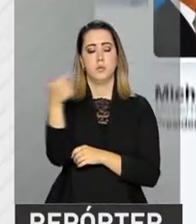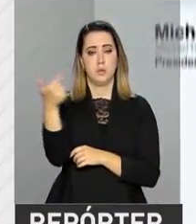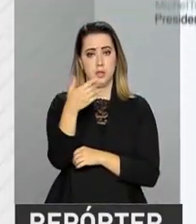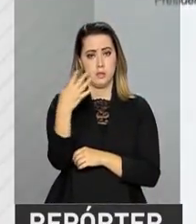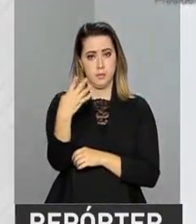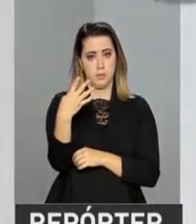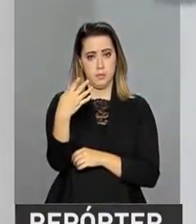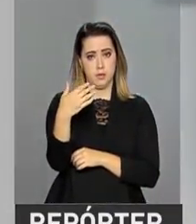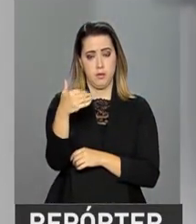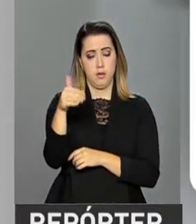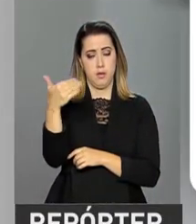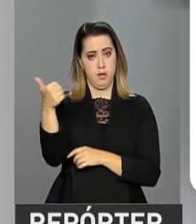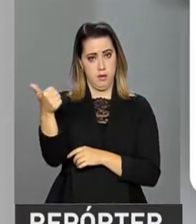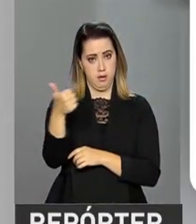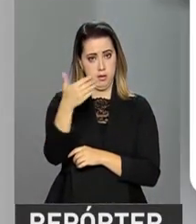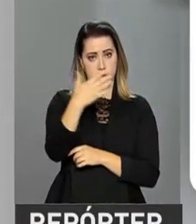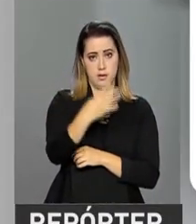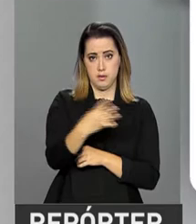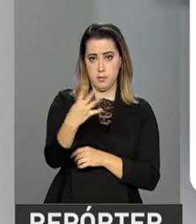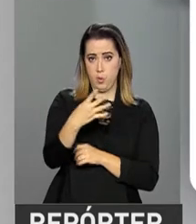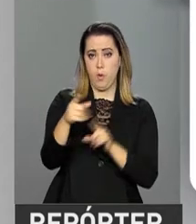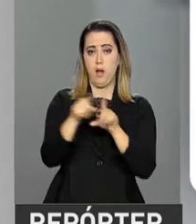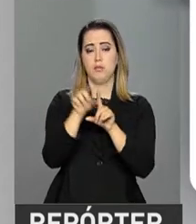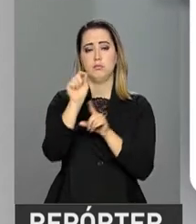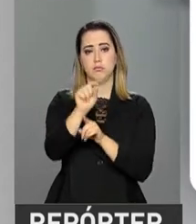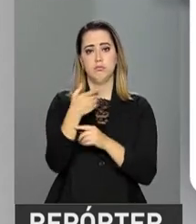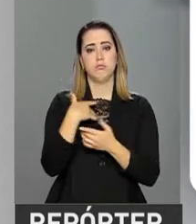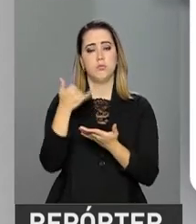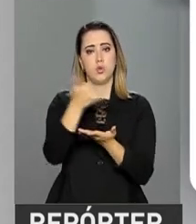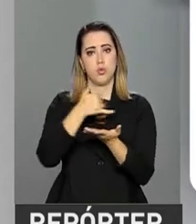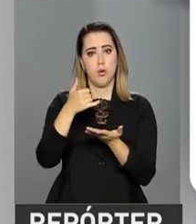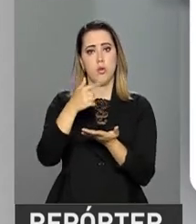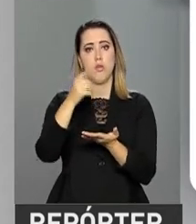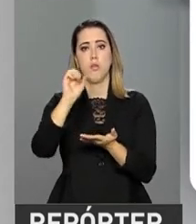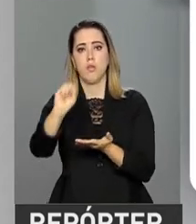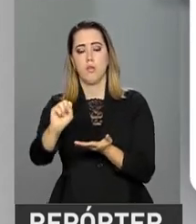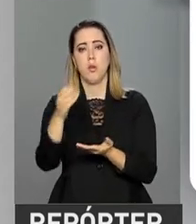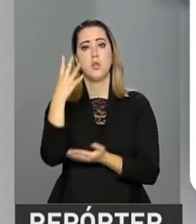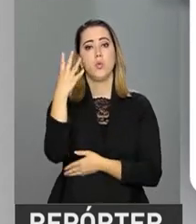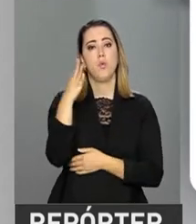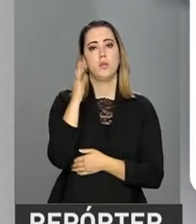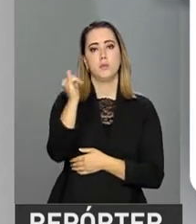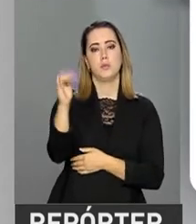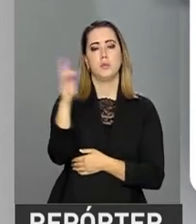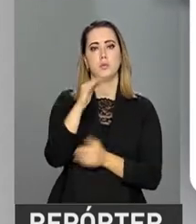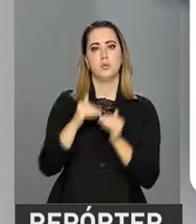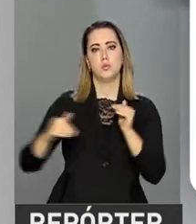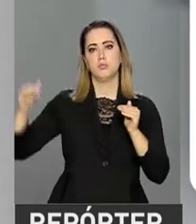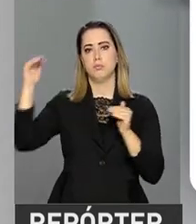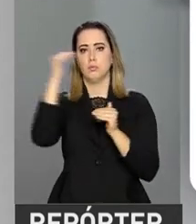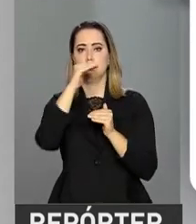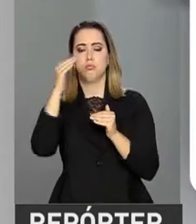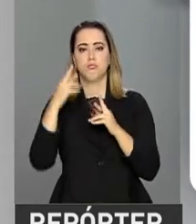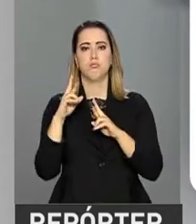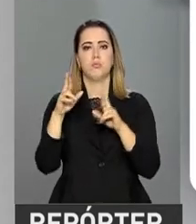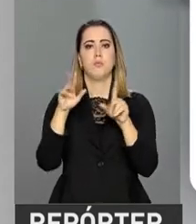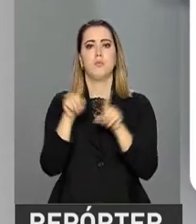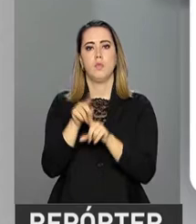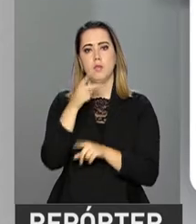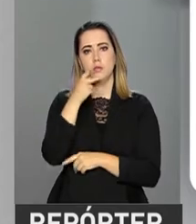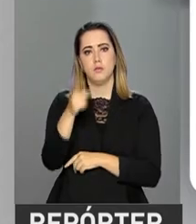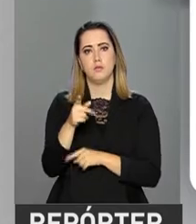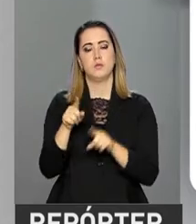rodada de licitações de óleo e gás rendeu quase 4 bilhões de reais em bônus muito acima do esperado segundo o